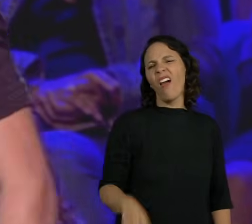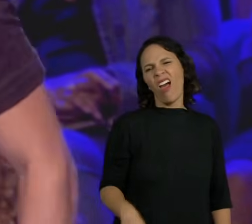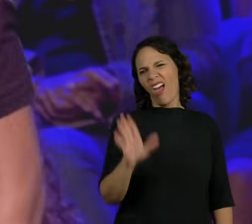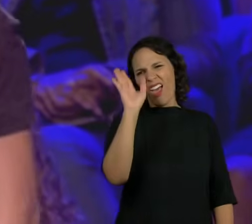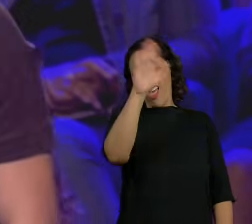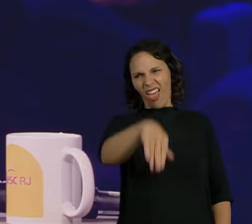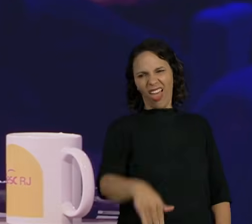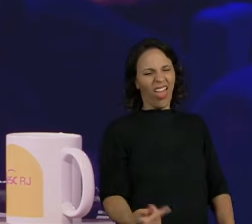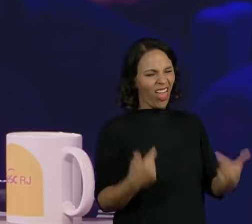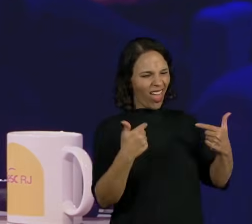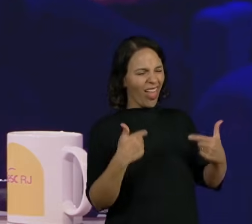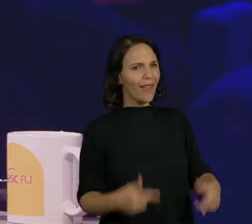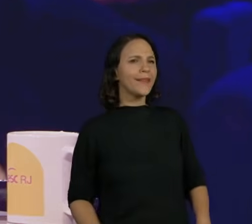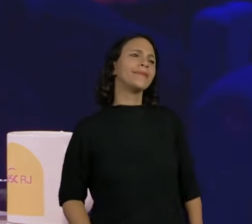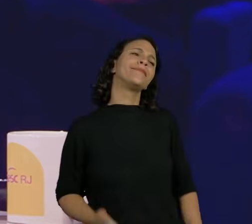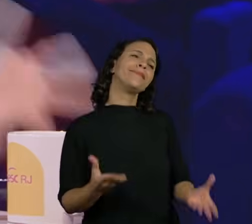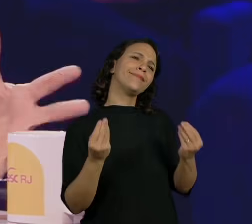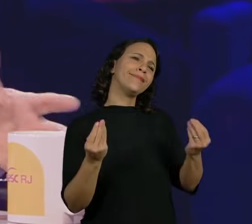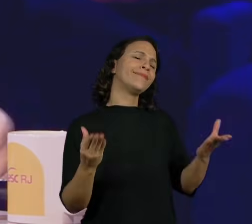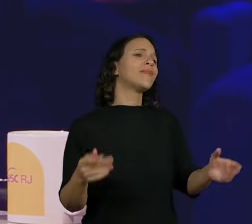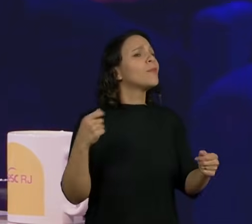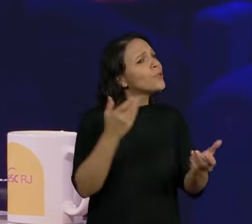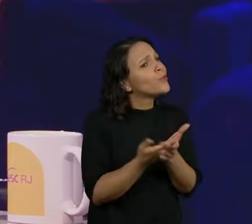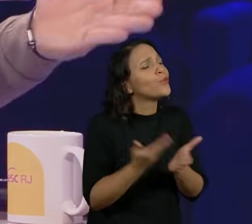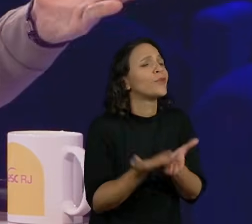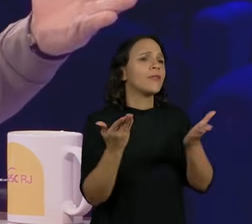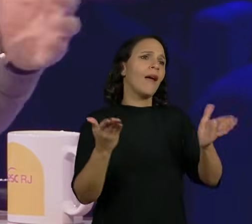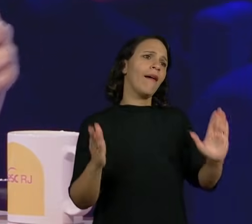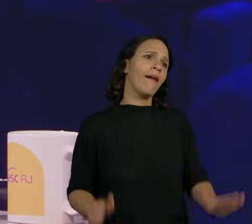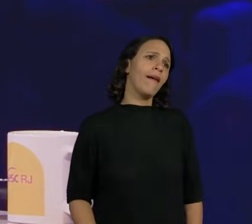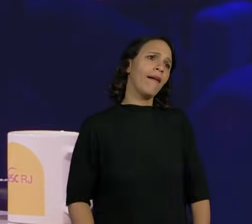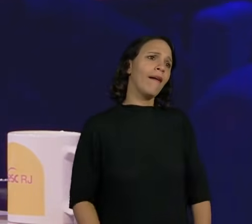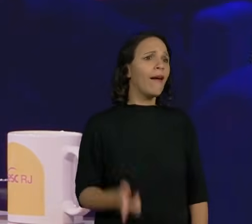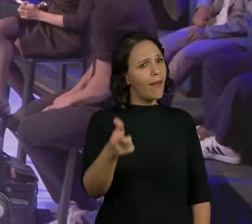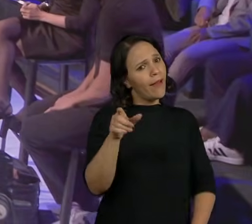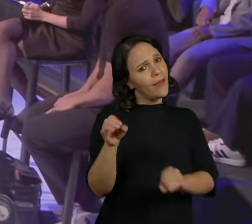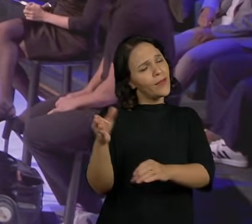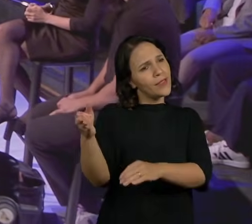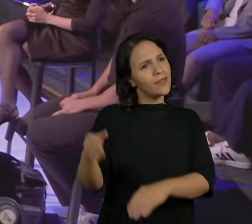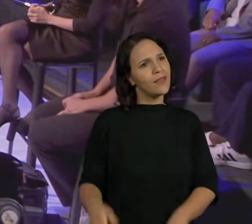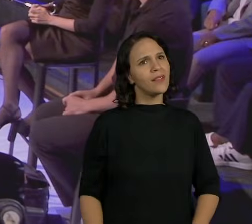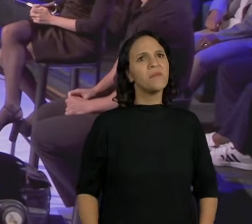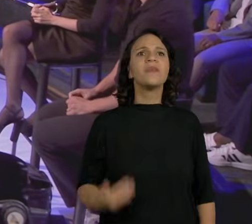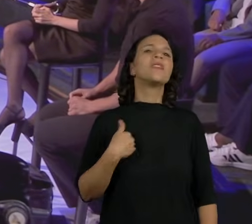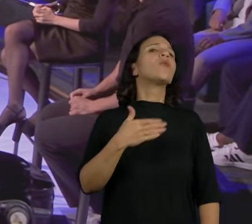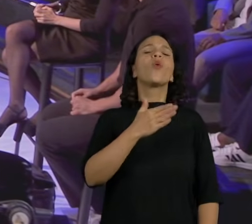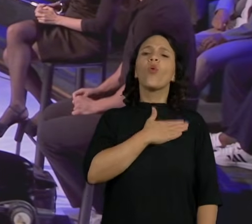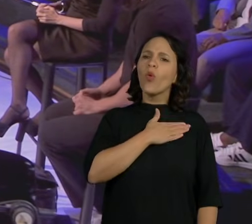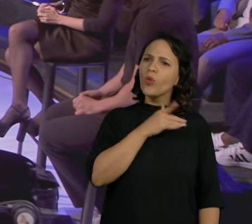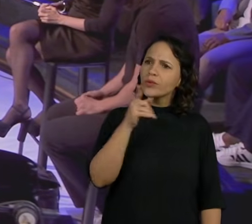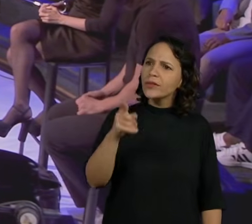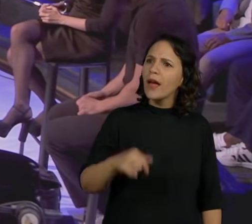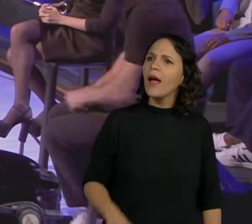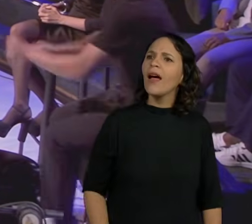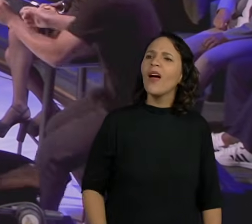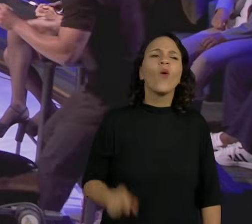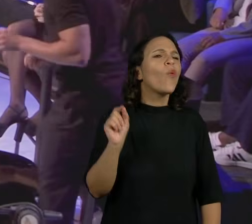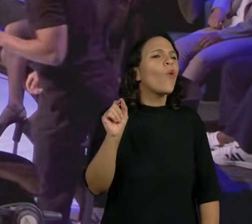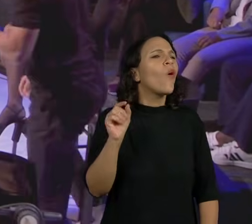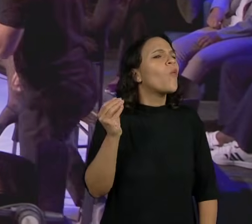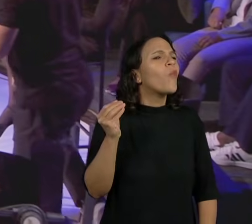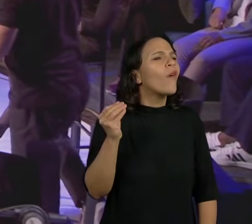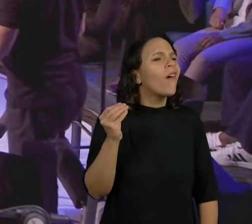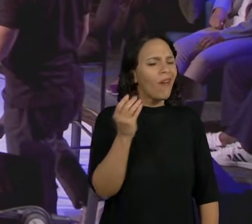isso? céu. Andrezinho, precisa estudar, rapaz. Aprende com o Falcão. Mas eu gostei dessa classificação. Como é que é?